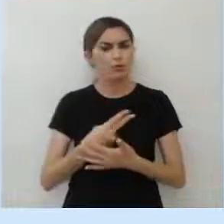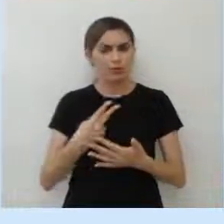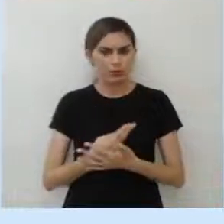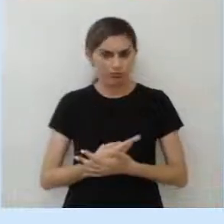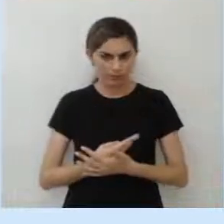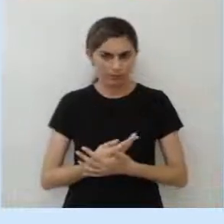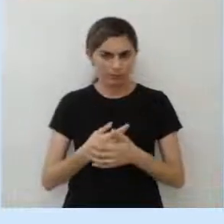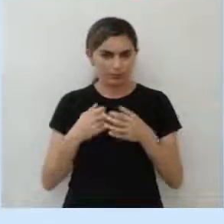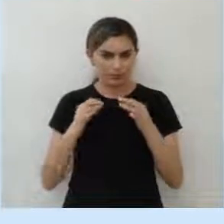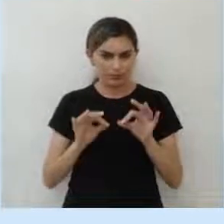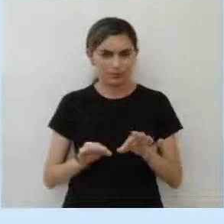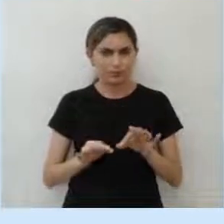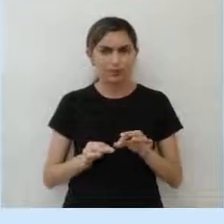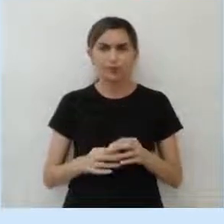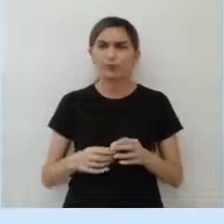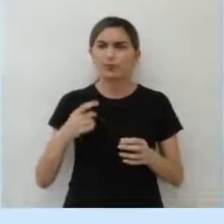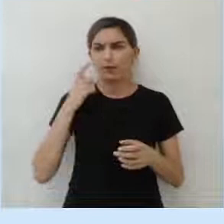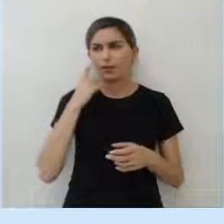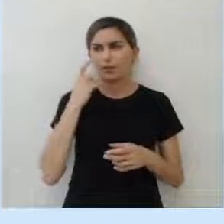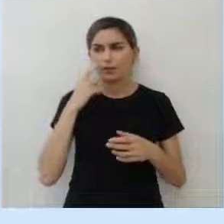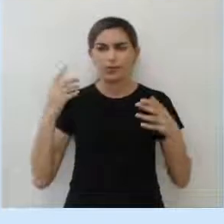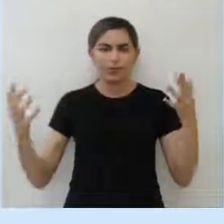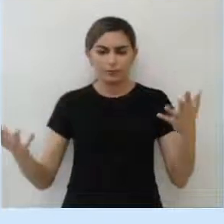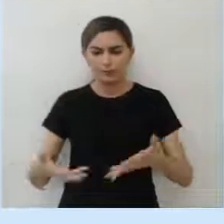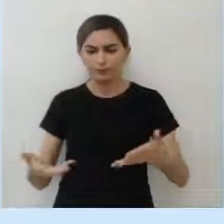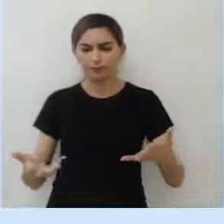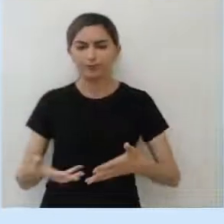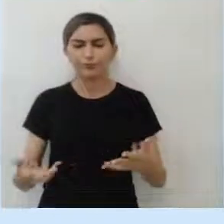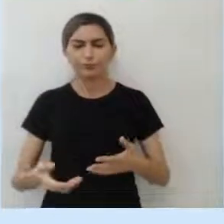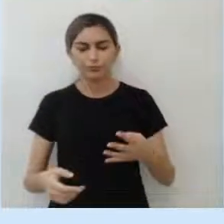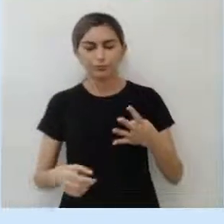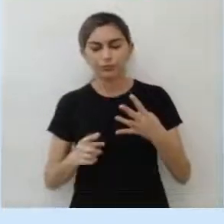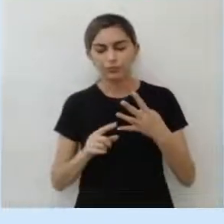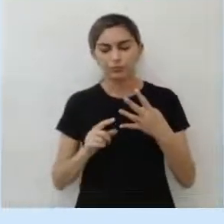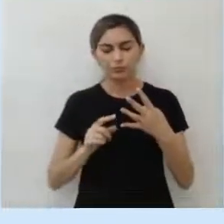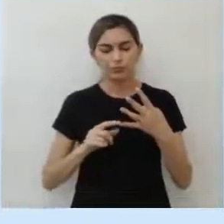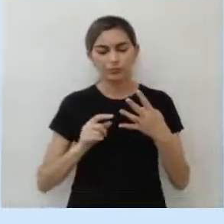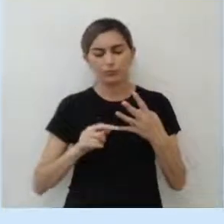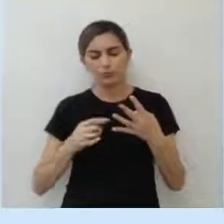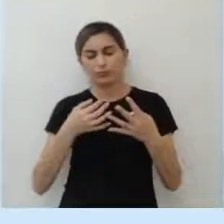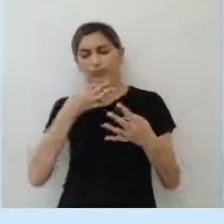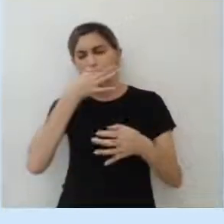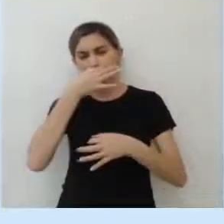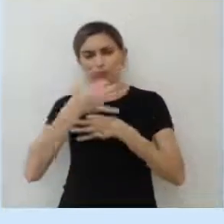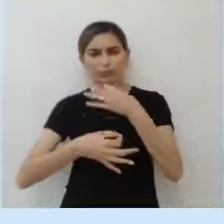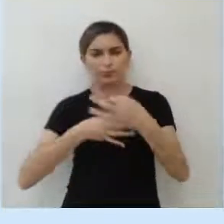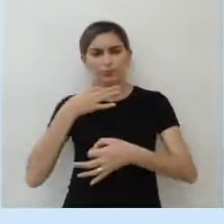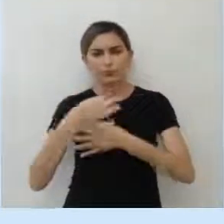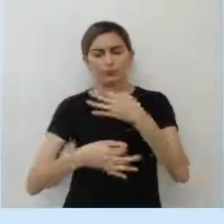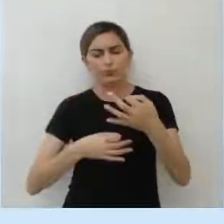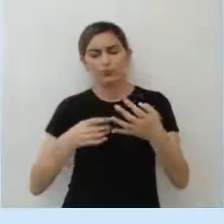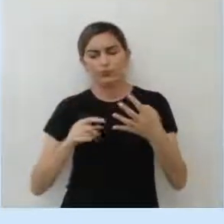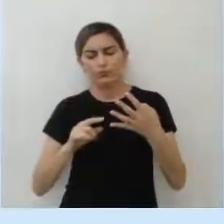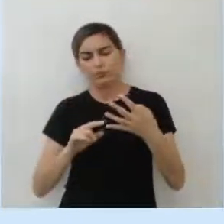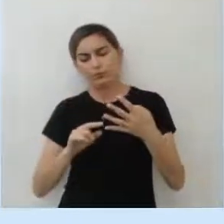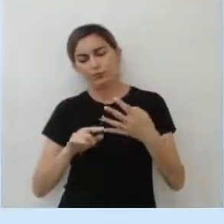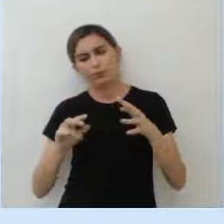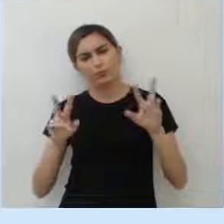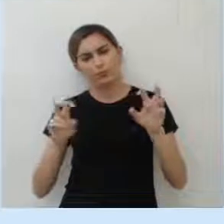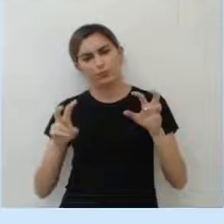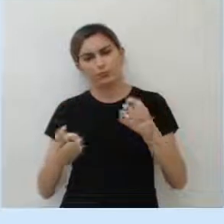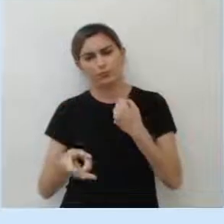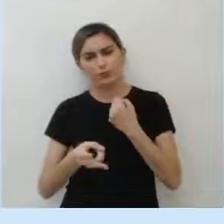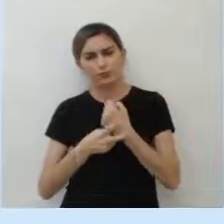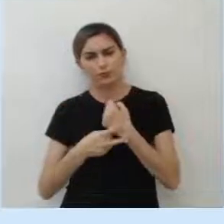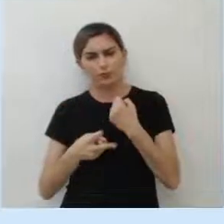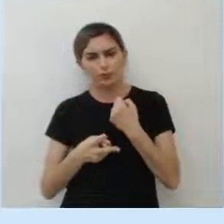questão, ok? Vamos ver agora a quarta dica. Olha só. A quarta dica é sobre